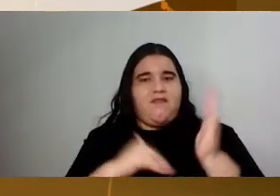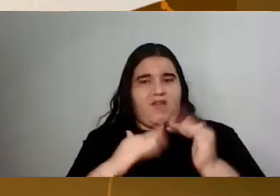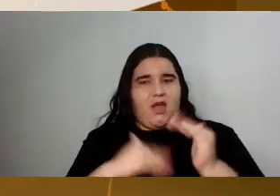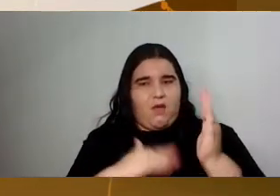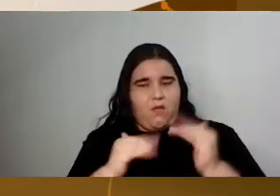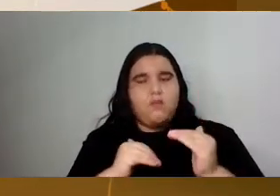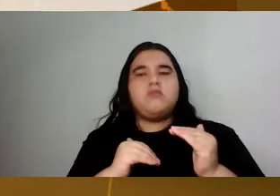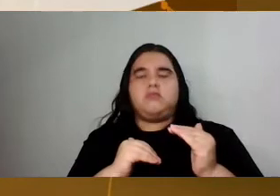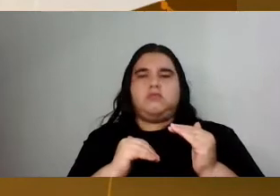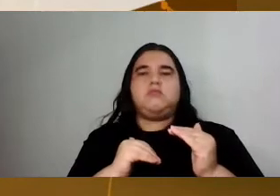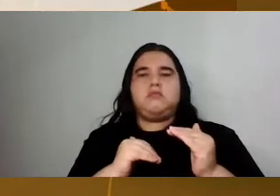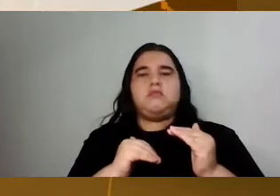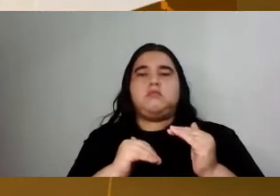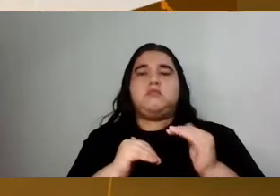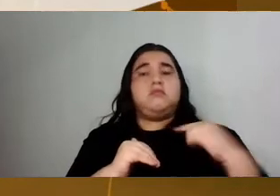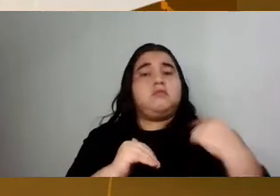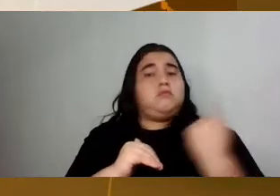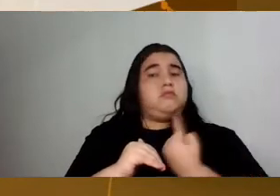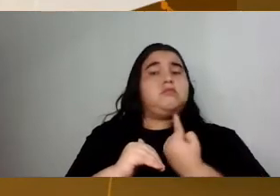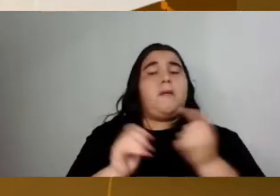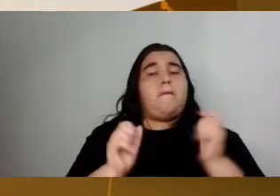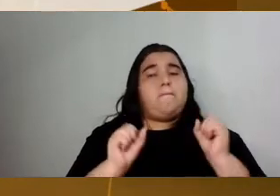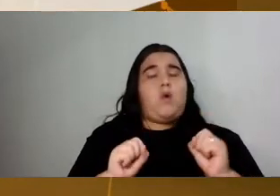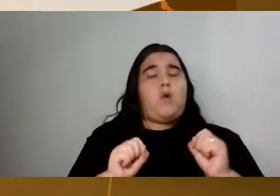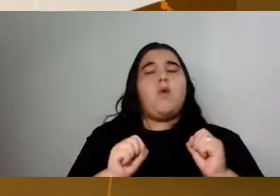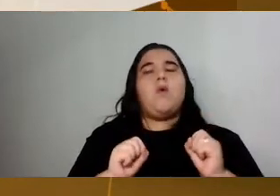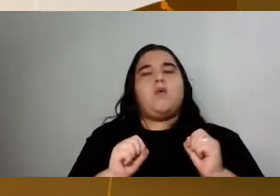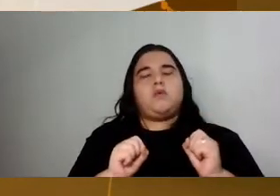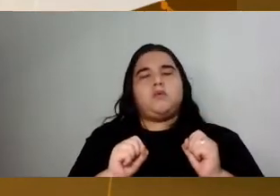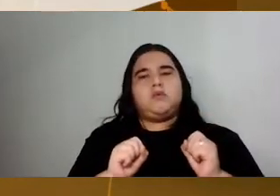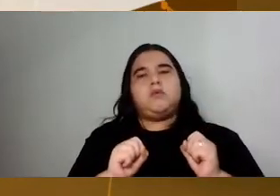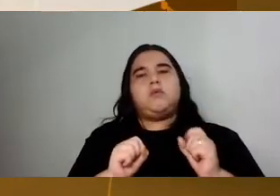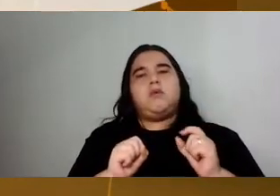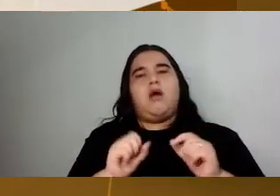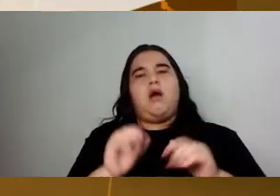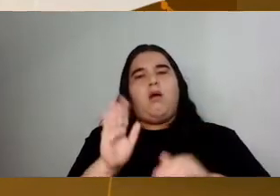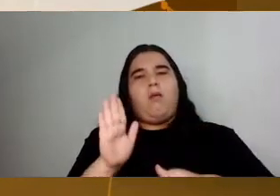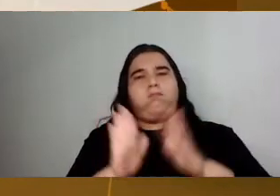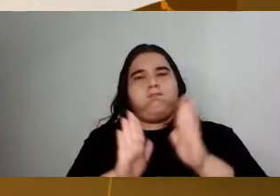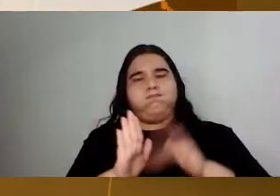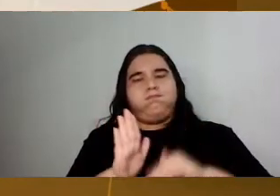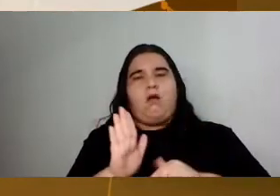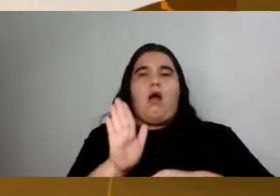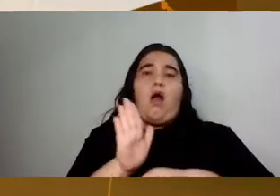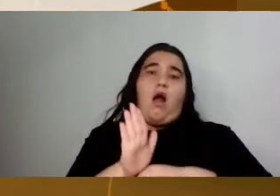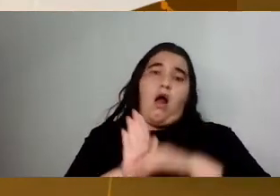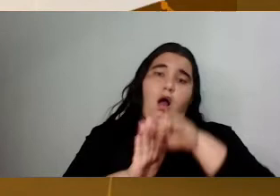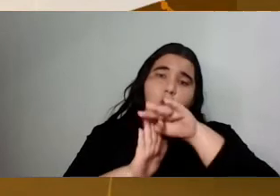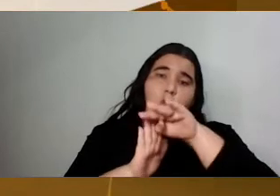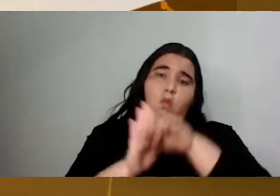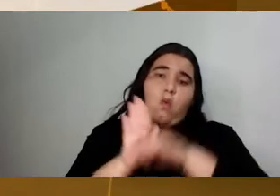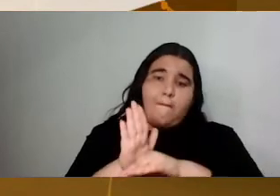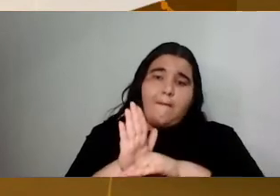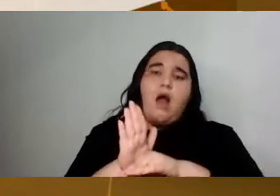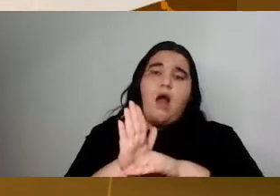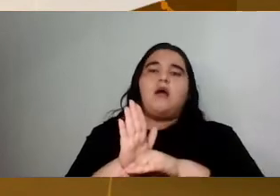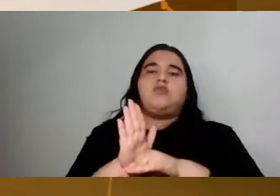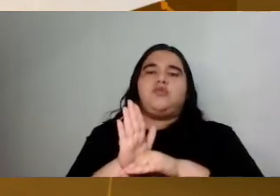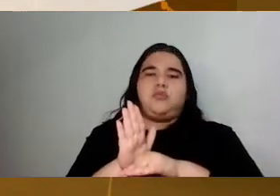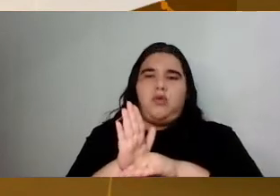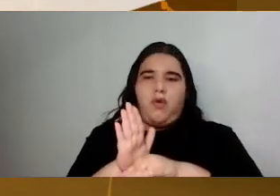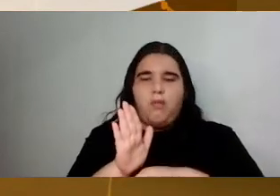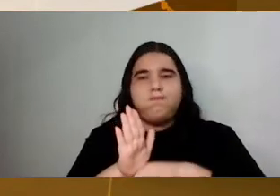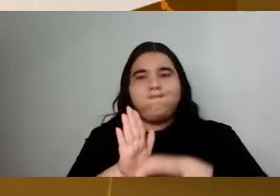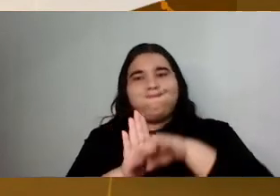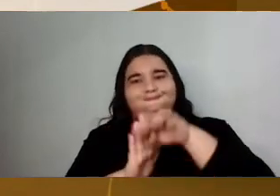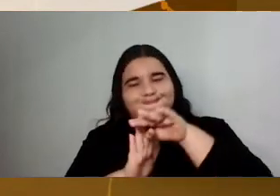podemos colocar, devemos colocar o nível alto e o nível baixo. Se é um trafo de volume maior, basta colocar o de nível